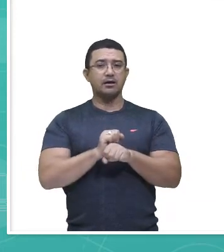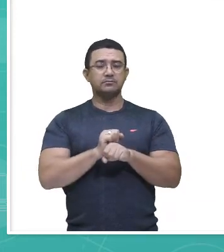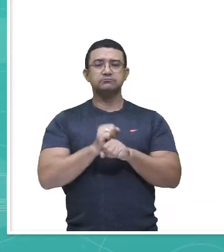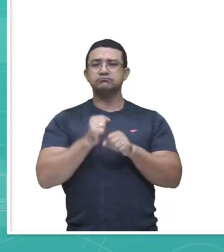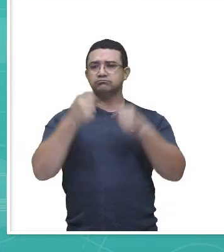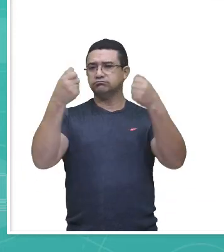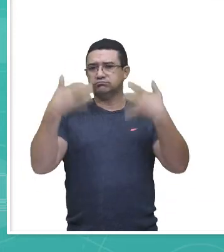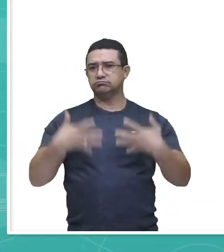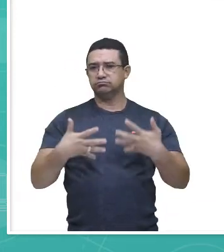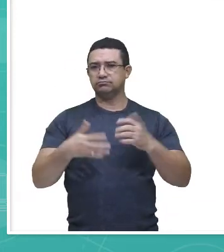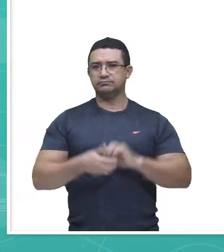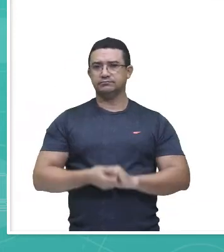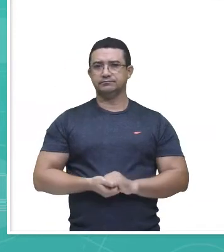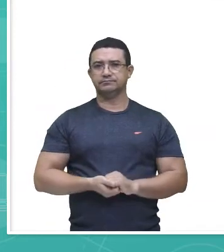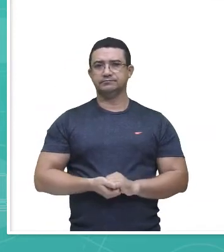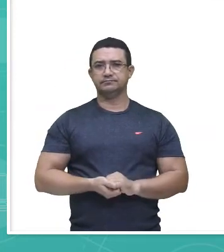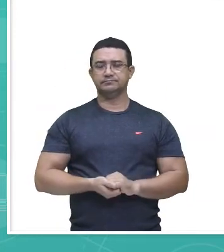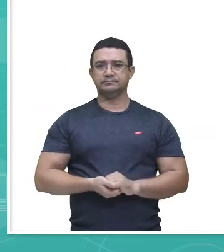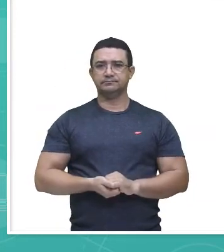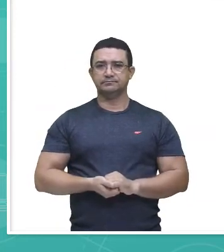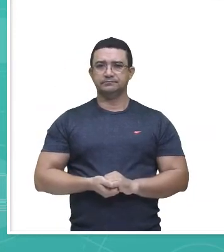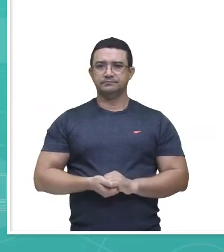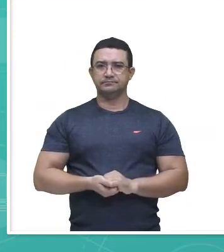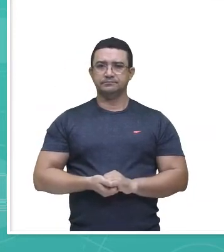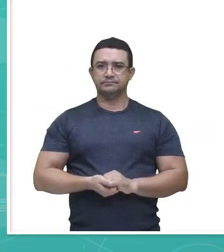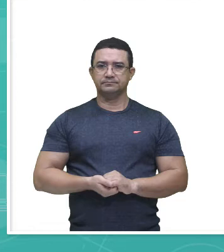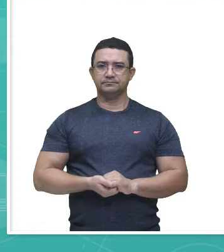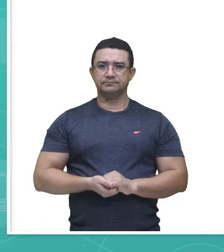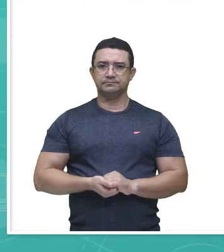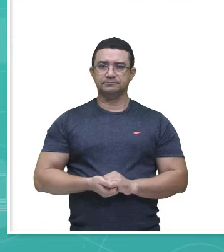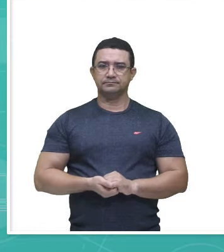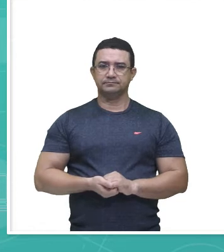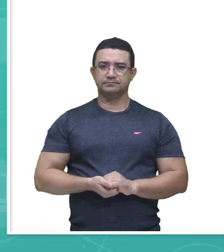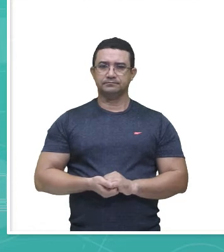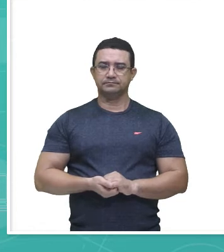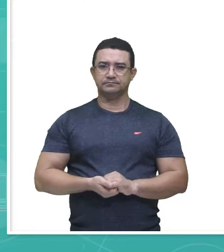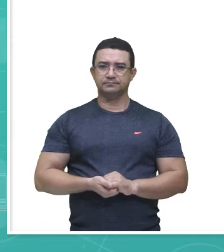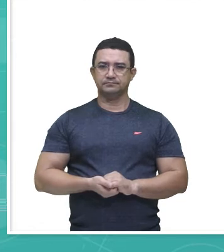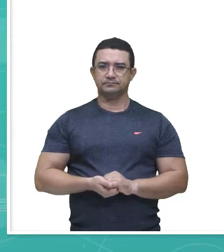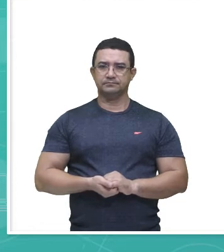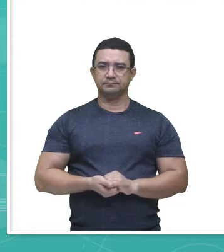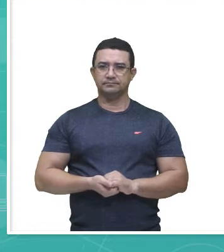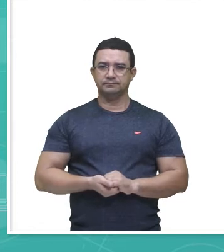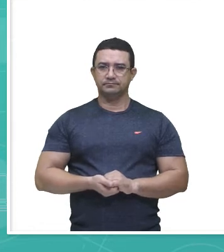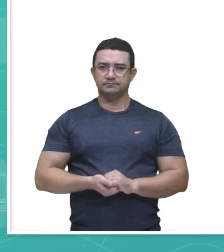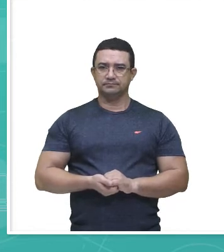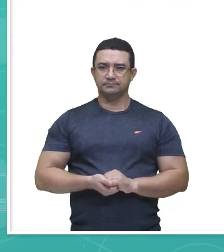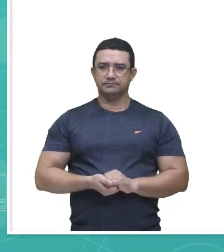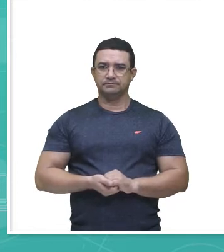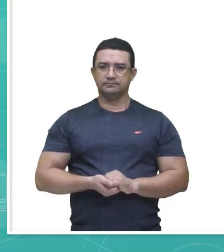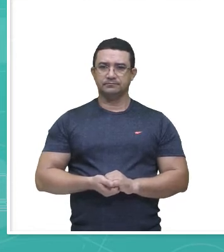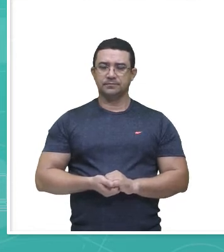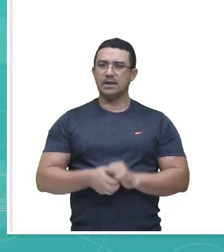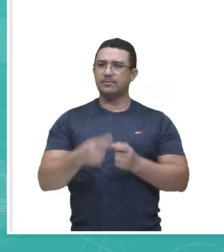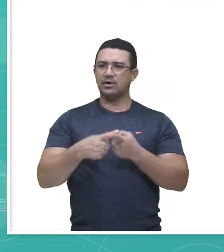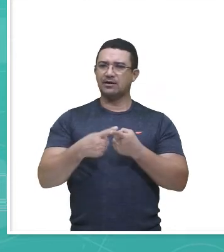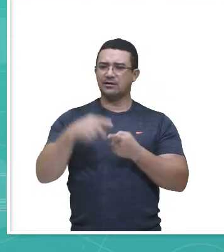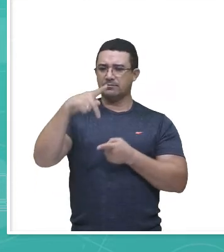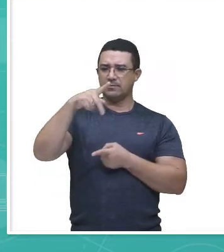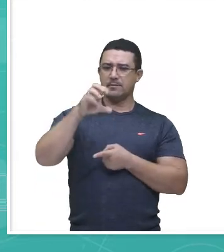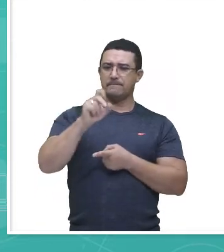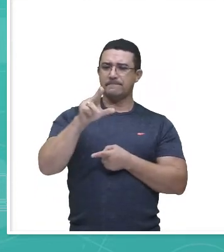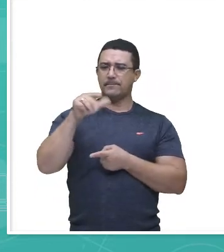é o porquê, né? E é o porquê, quando você vai explicar algo, é o